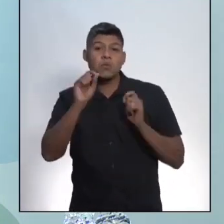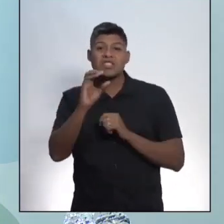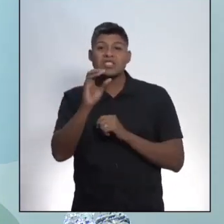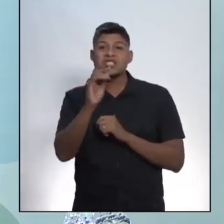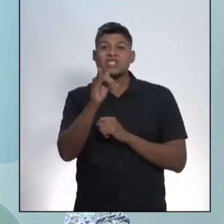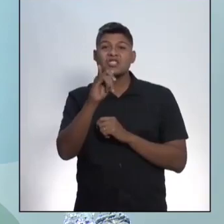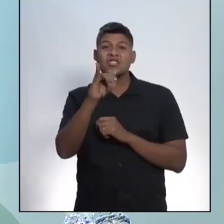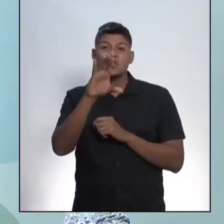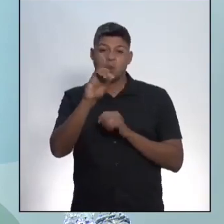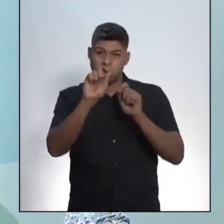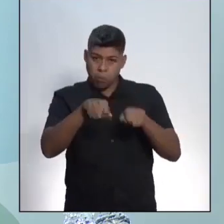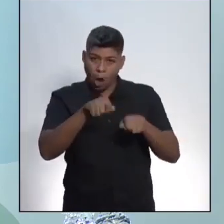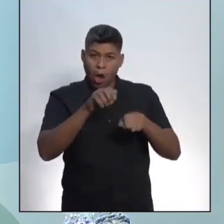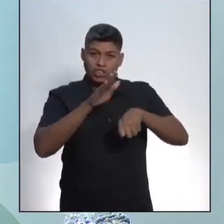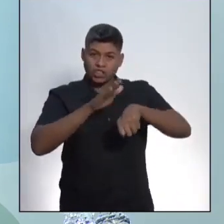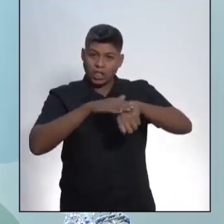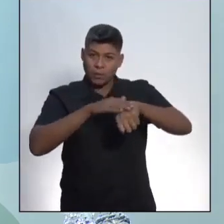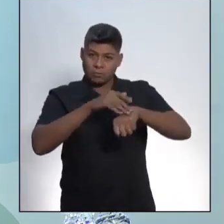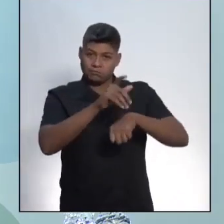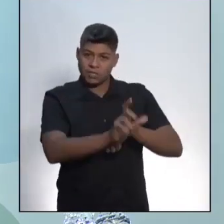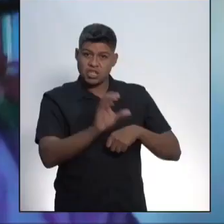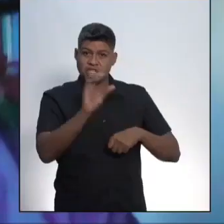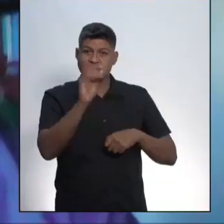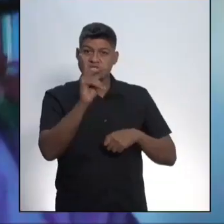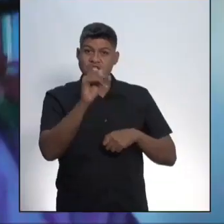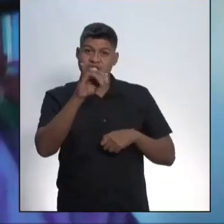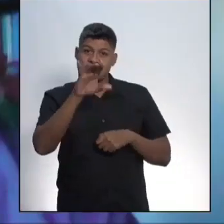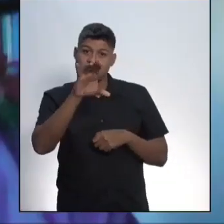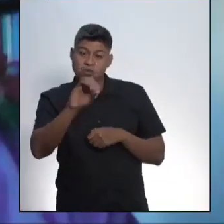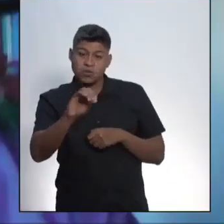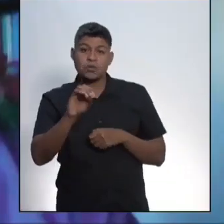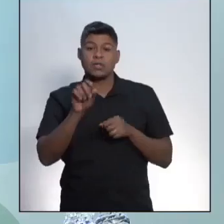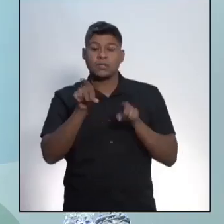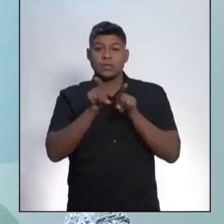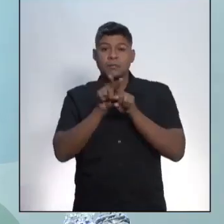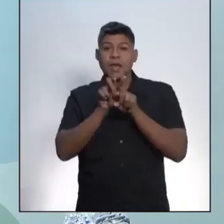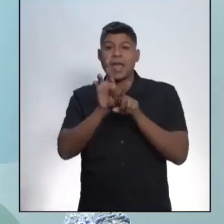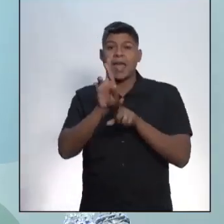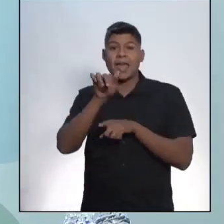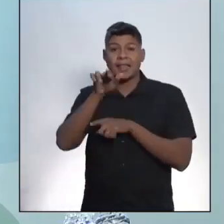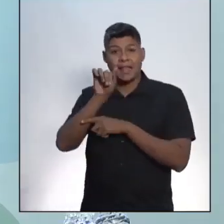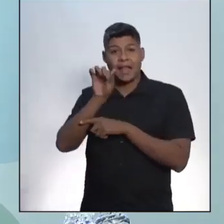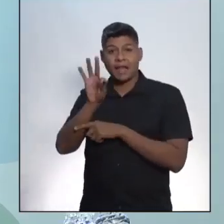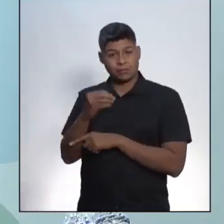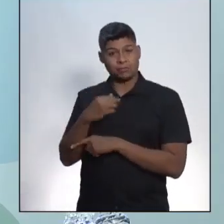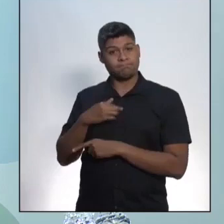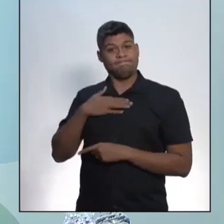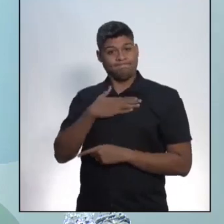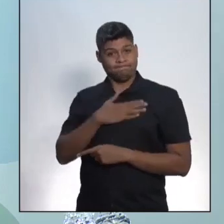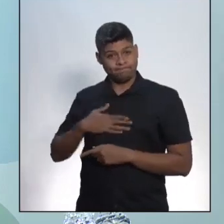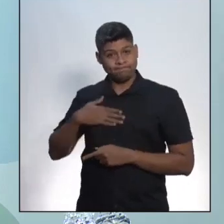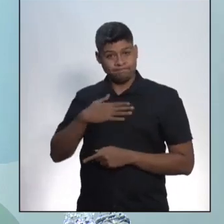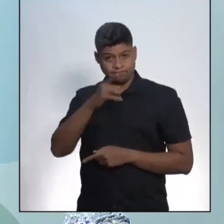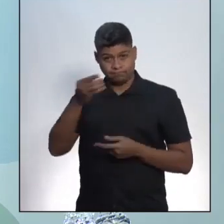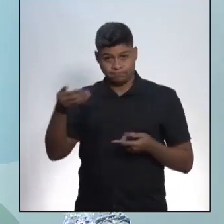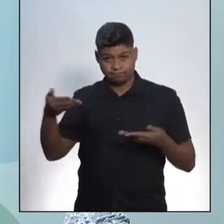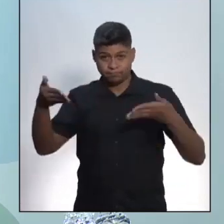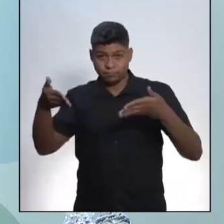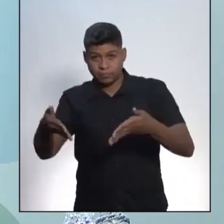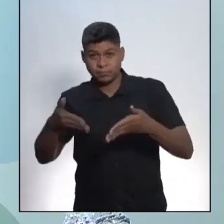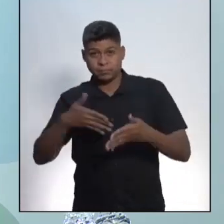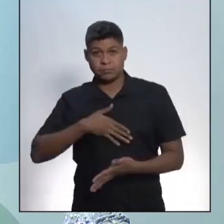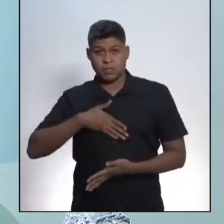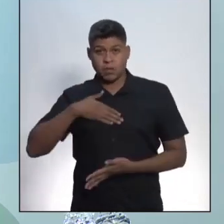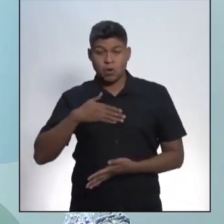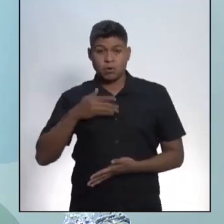Chico. Então, ao longo do nosso programa, eu vou chamar ele de Chico. Renato, seja muito bem-vindo. Estou muito feliz de você estar aqui. É uma honra poder